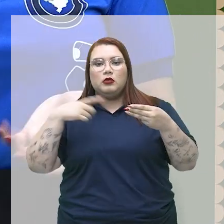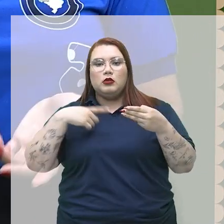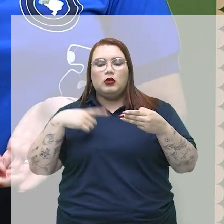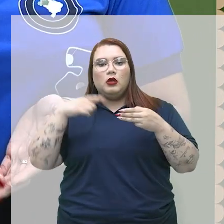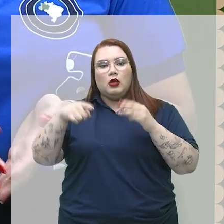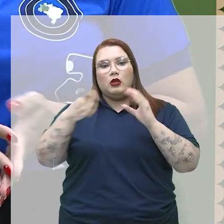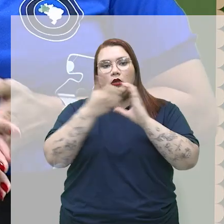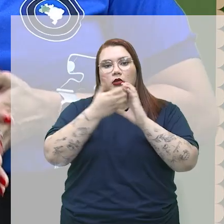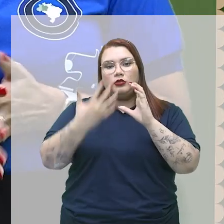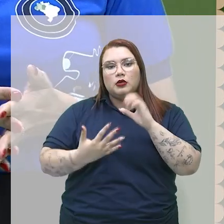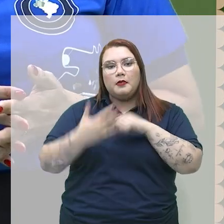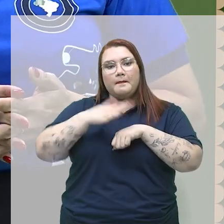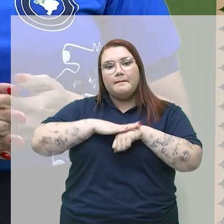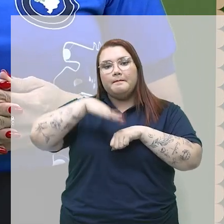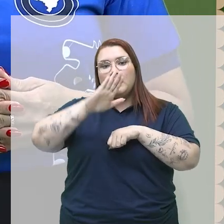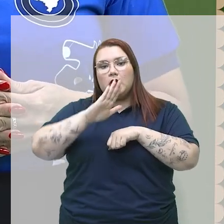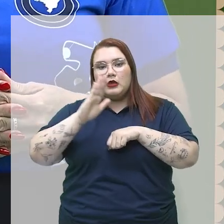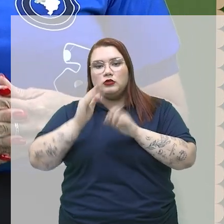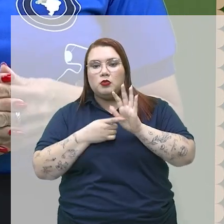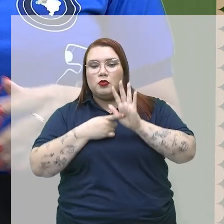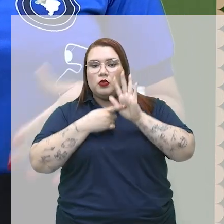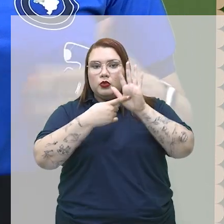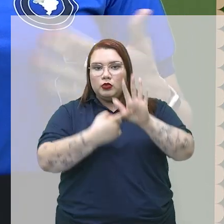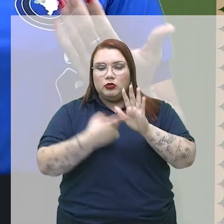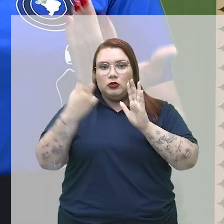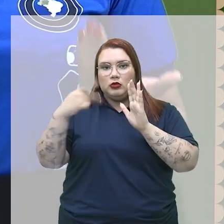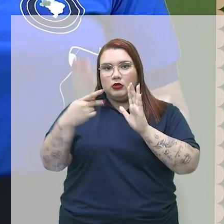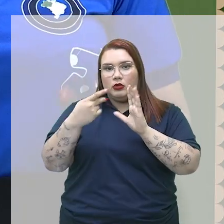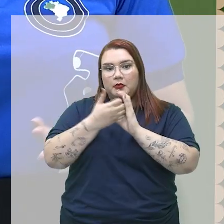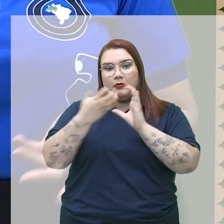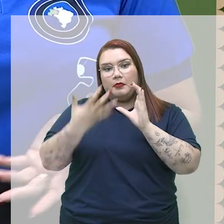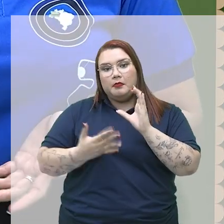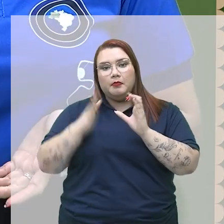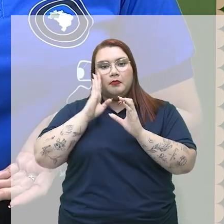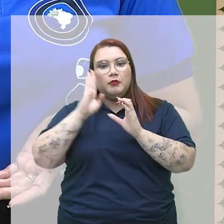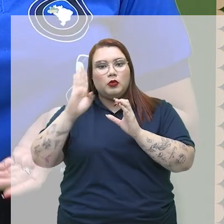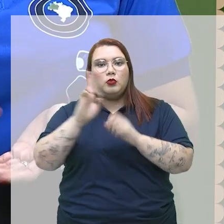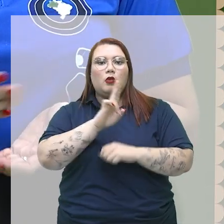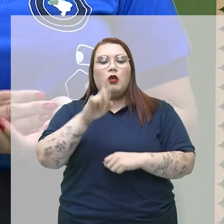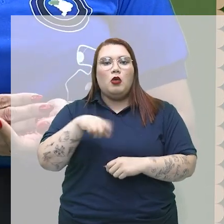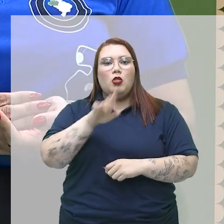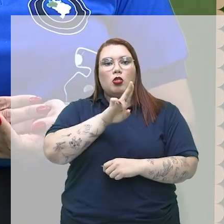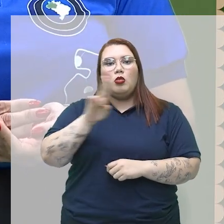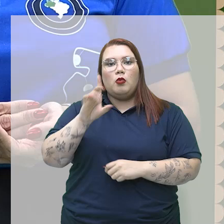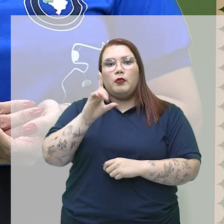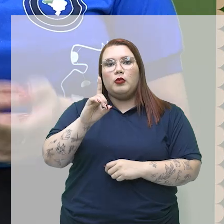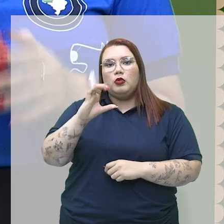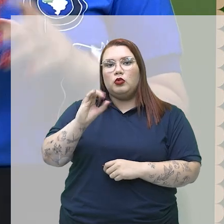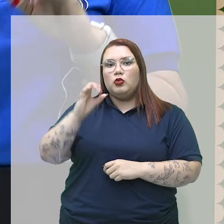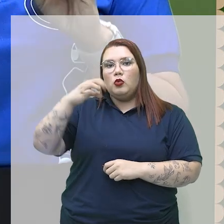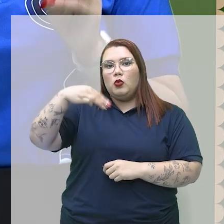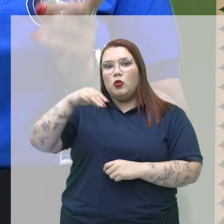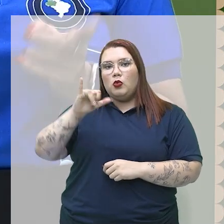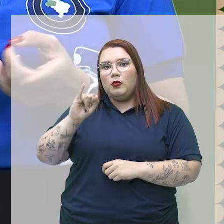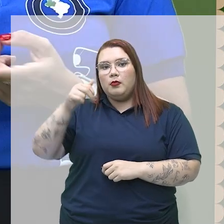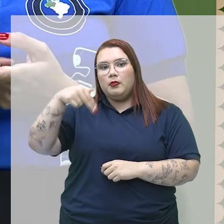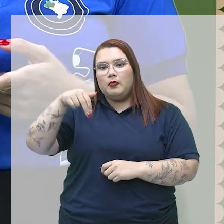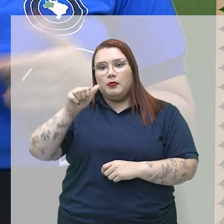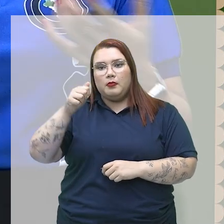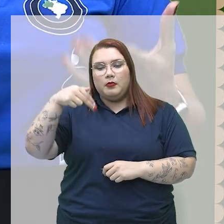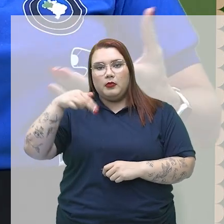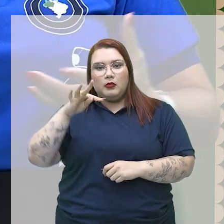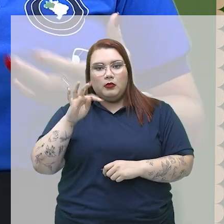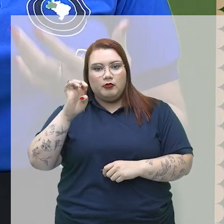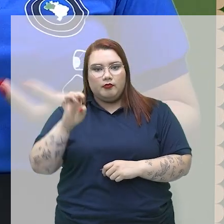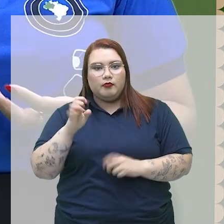Mendel resolveu chamar a característica que mais apareceu nos indivíduos de dominante. A gente observou ali, né,